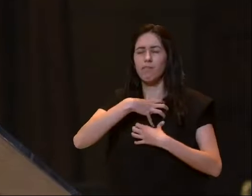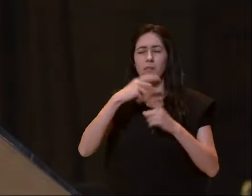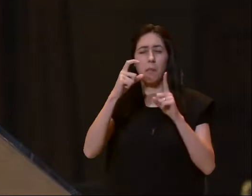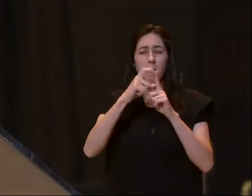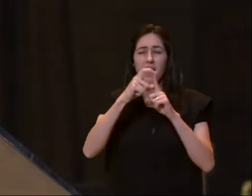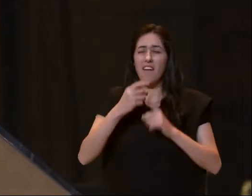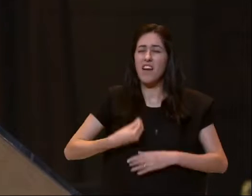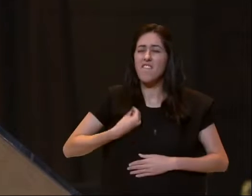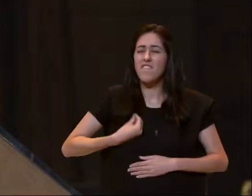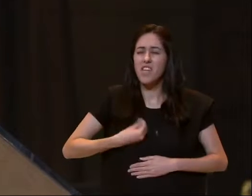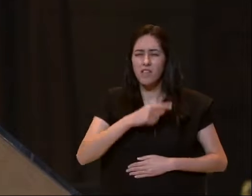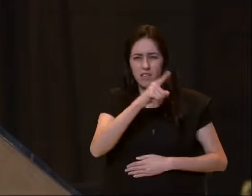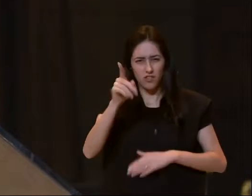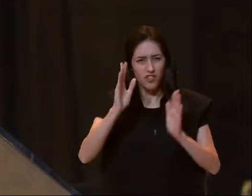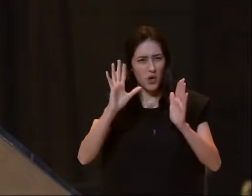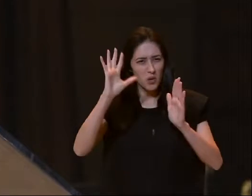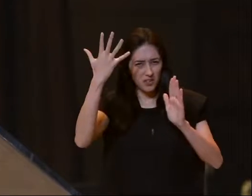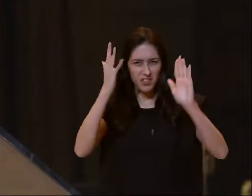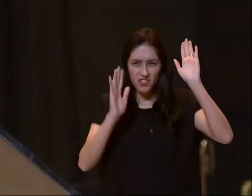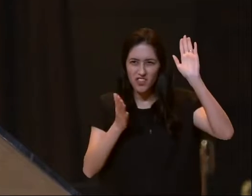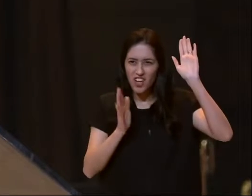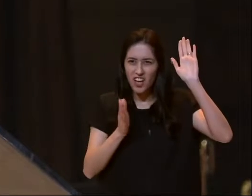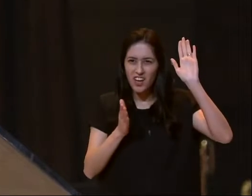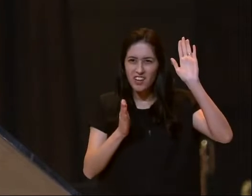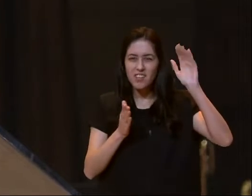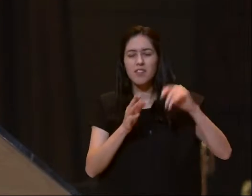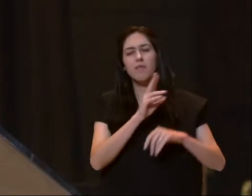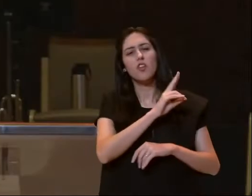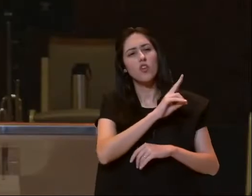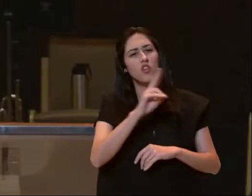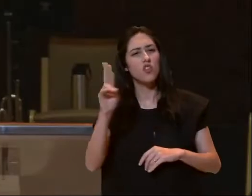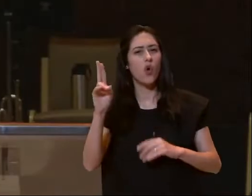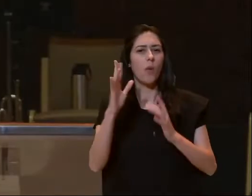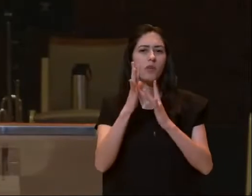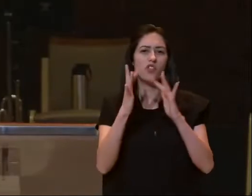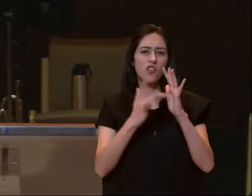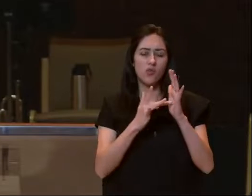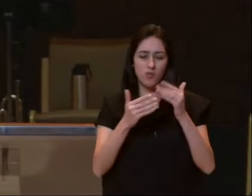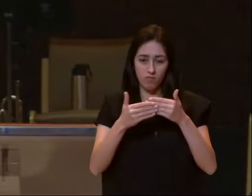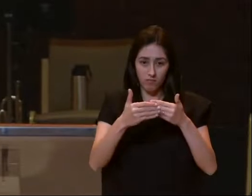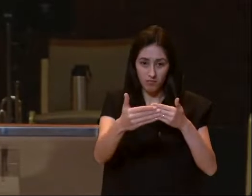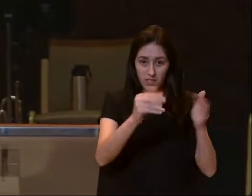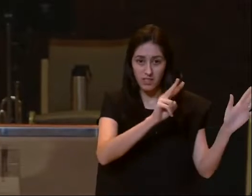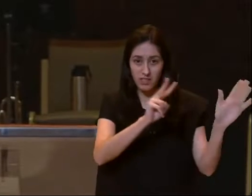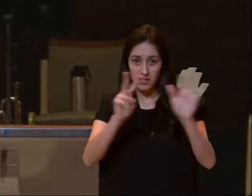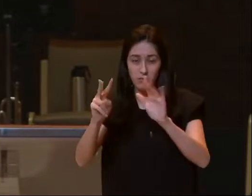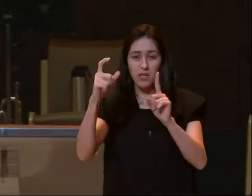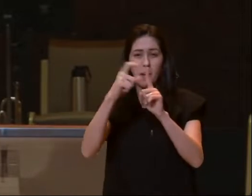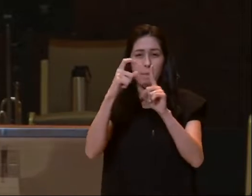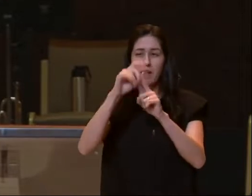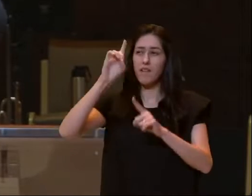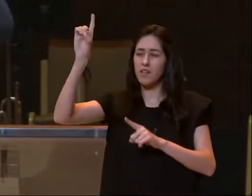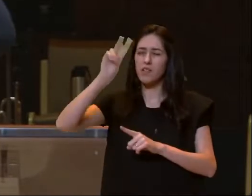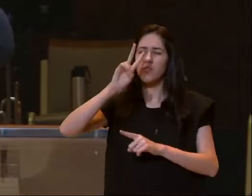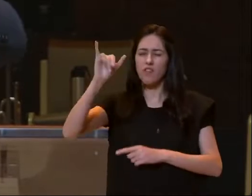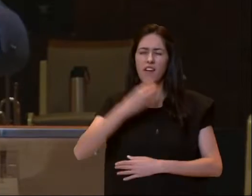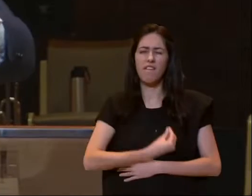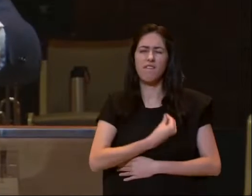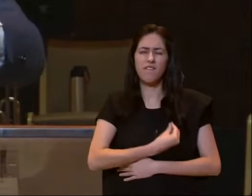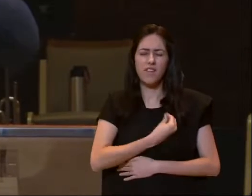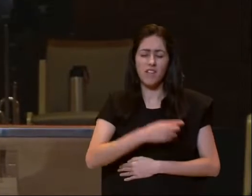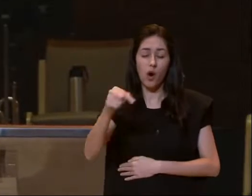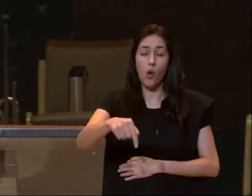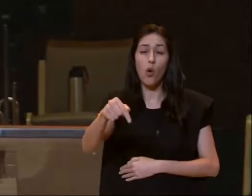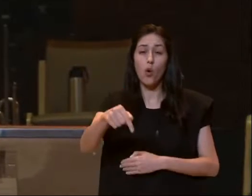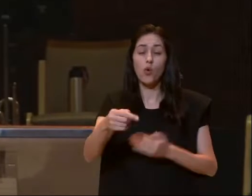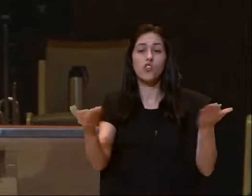viva para você. Já aconteceu isso com você? Em nome de Jesus, essa semana a palavra de Deus vai se tornar viva. Hoje, aqui,